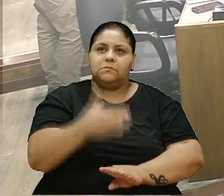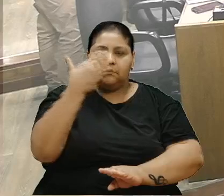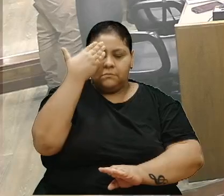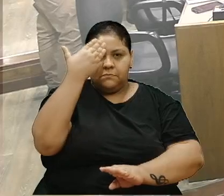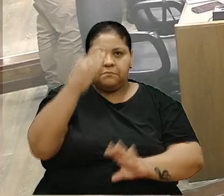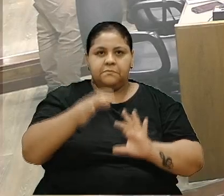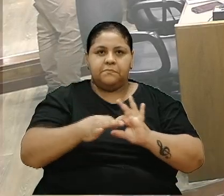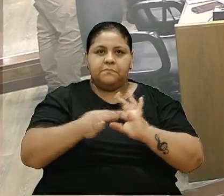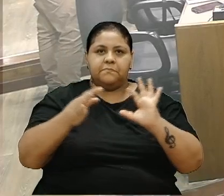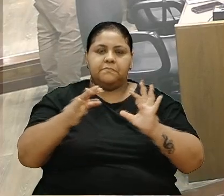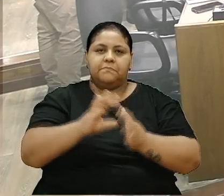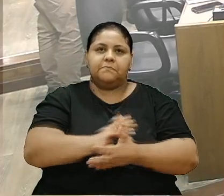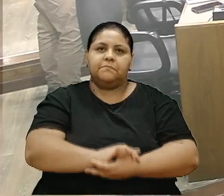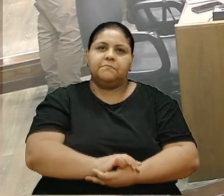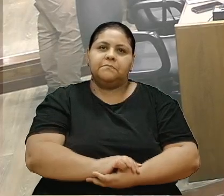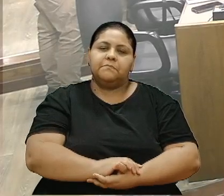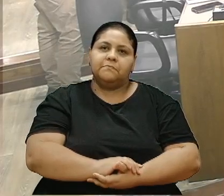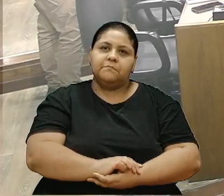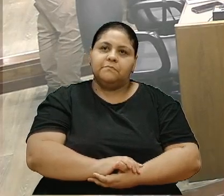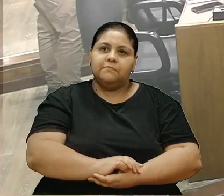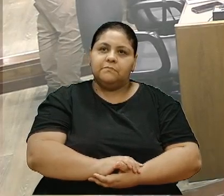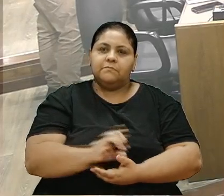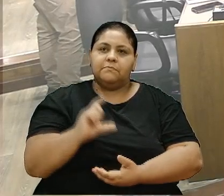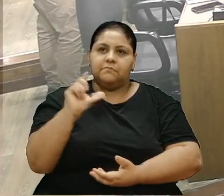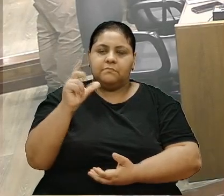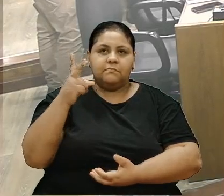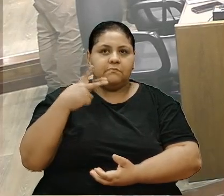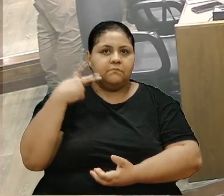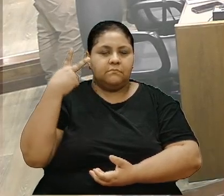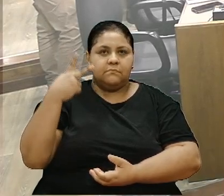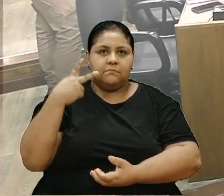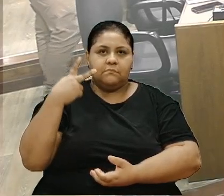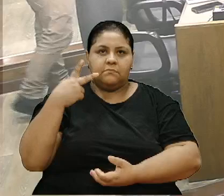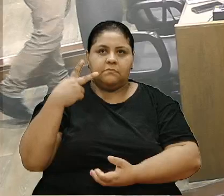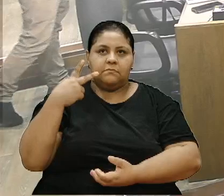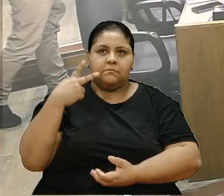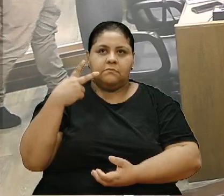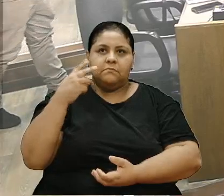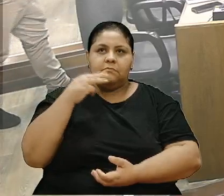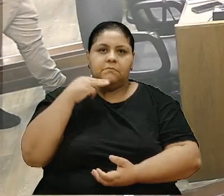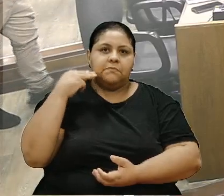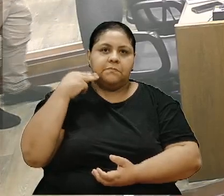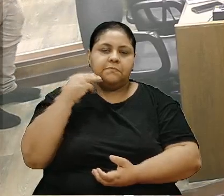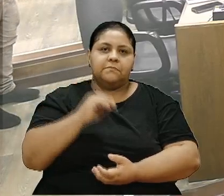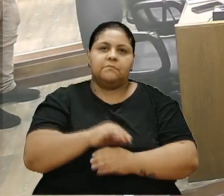Agradeço e abro mão. Agradece e abre mão. Com a palavra, a vereadora Marisol Santos.